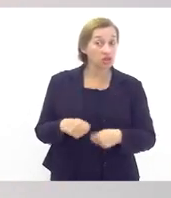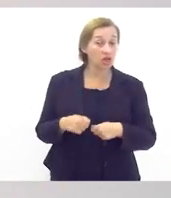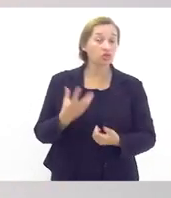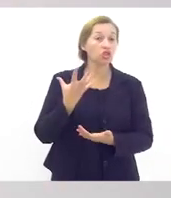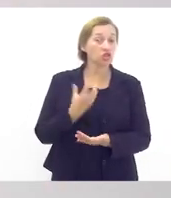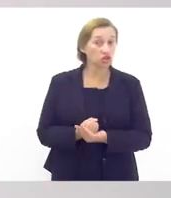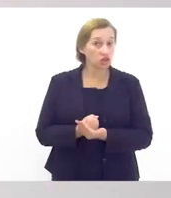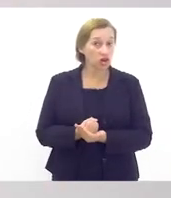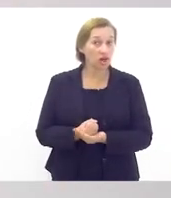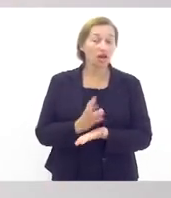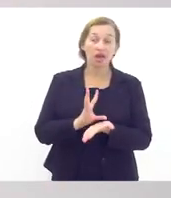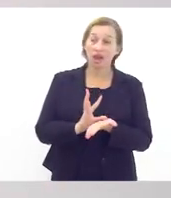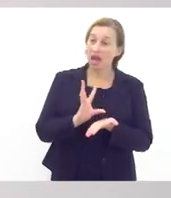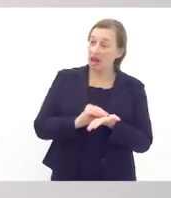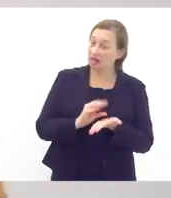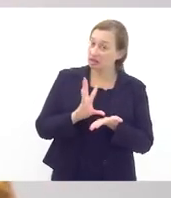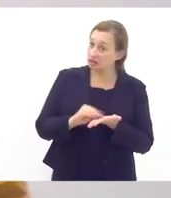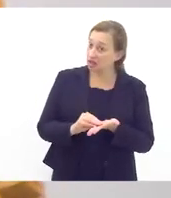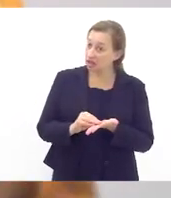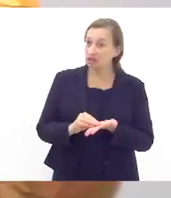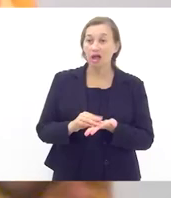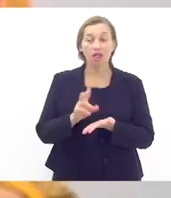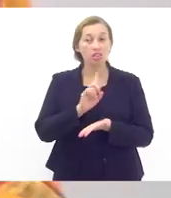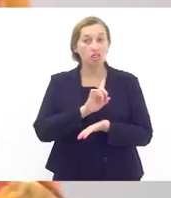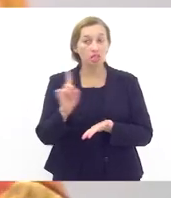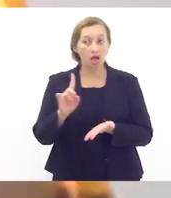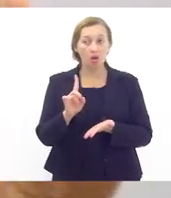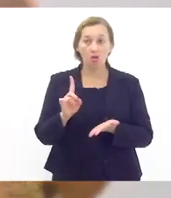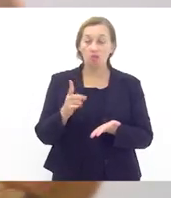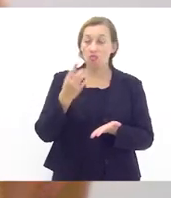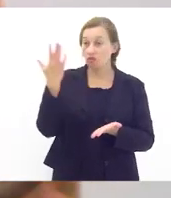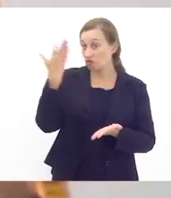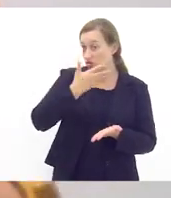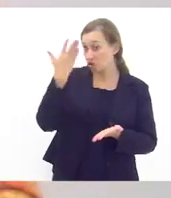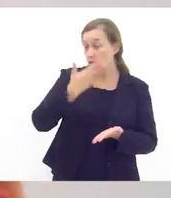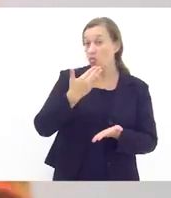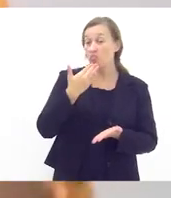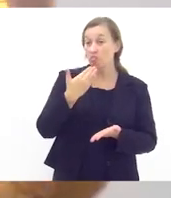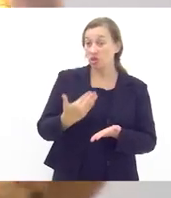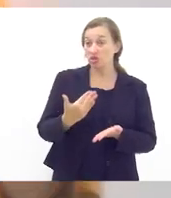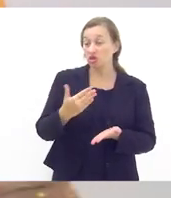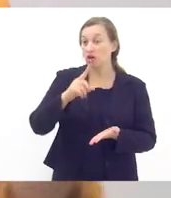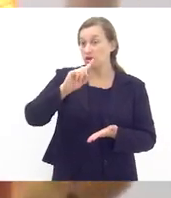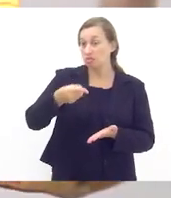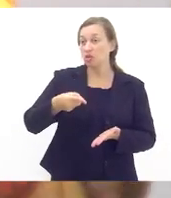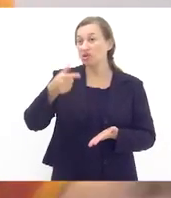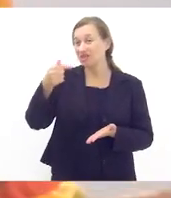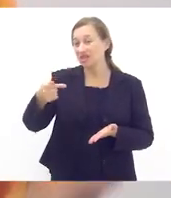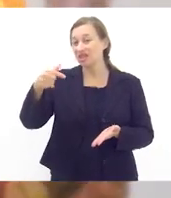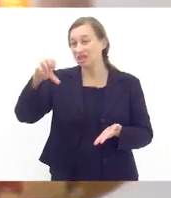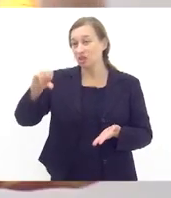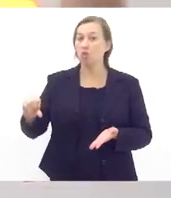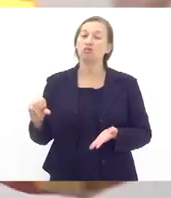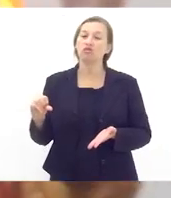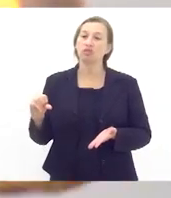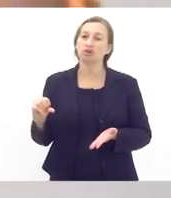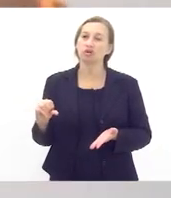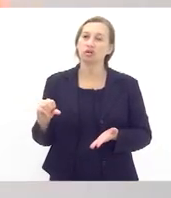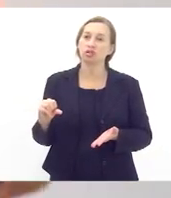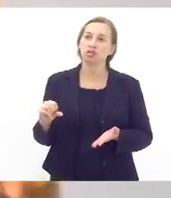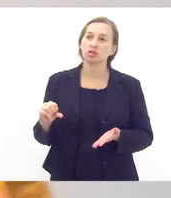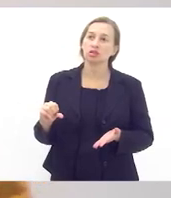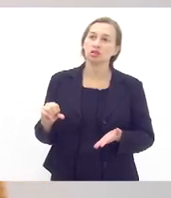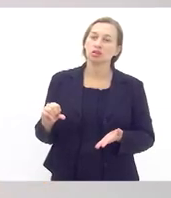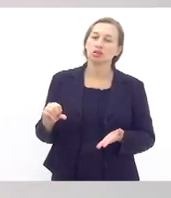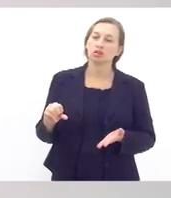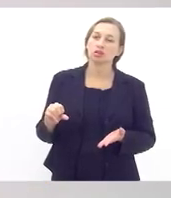registrado em ata que não apareceu esse pedido nas 1079 escuta